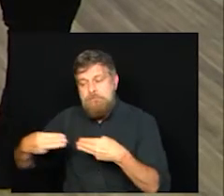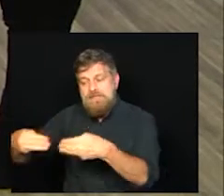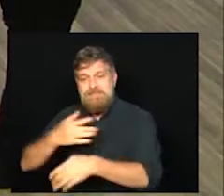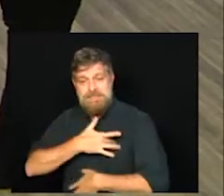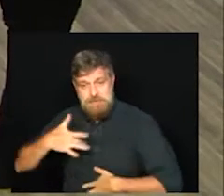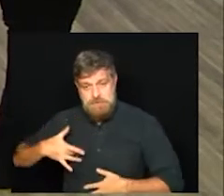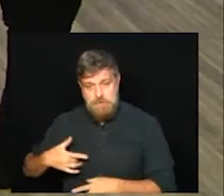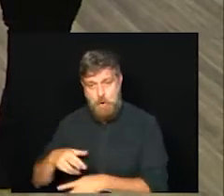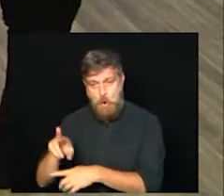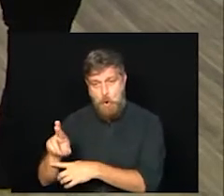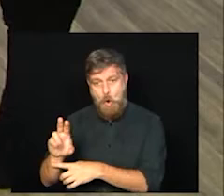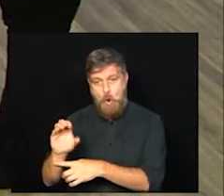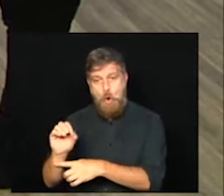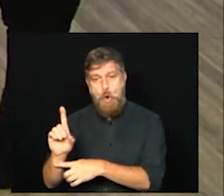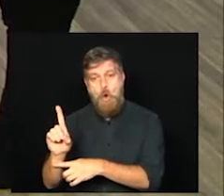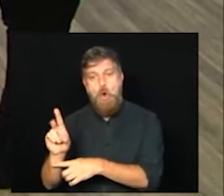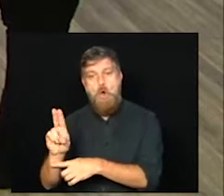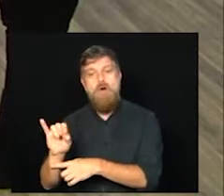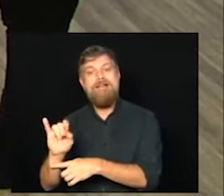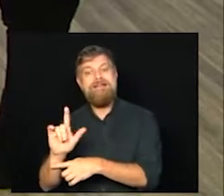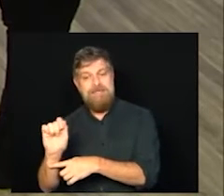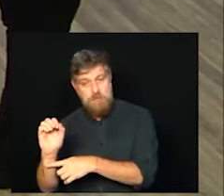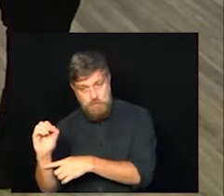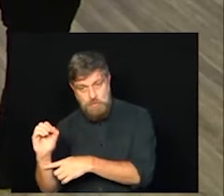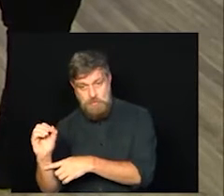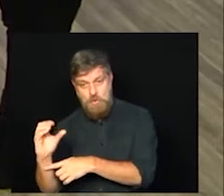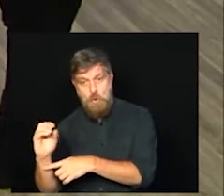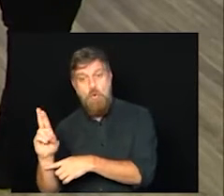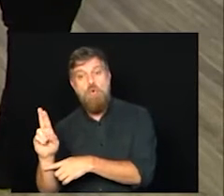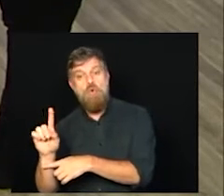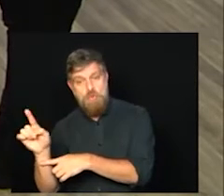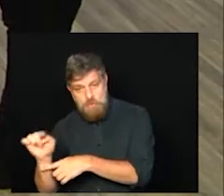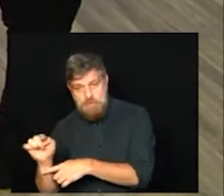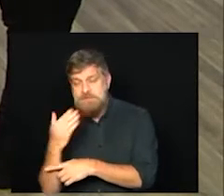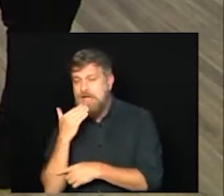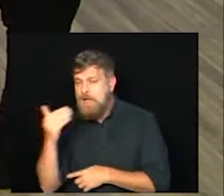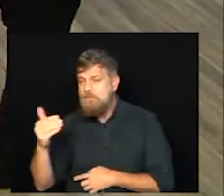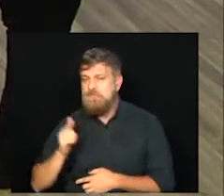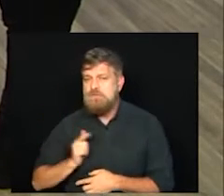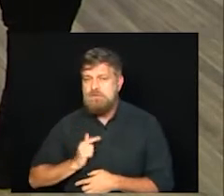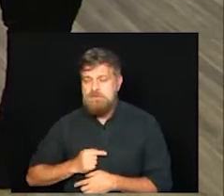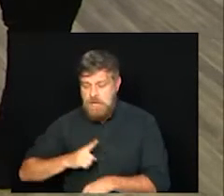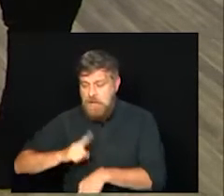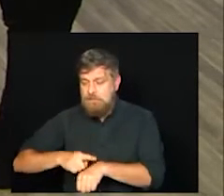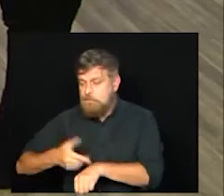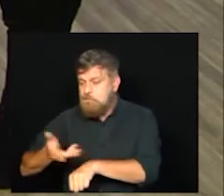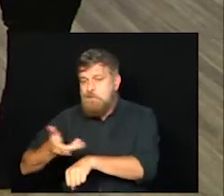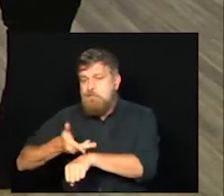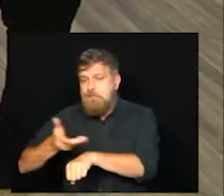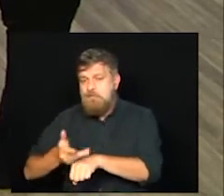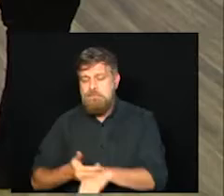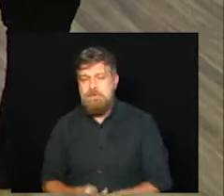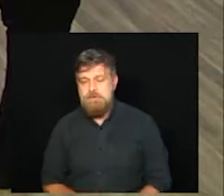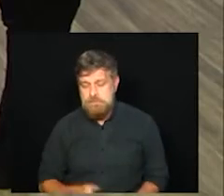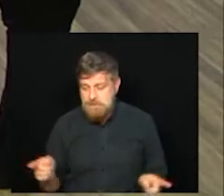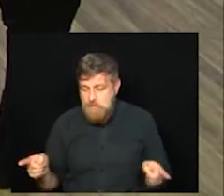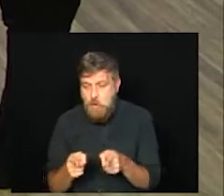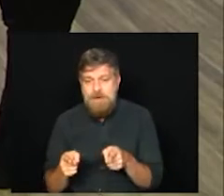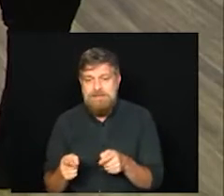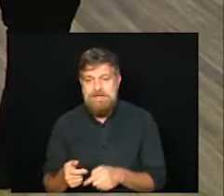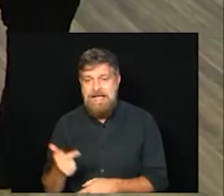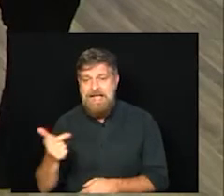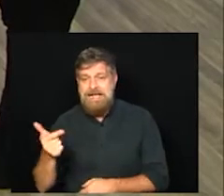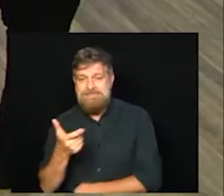Saúde, Rodrigo Cruz, e o pedido é que redução de prazos da segunda dose da Pfizer e